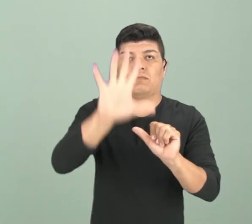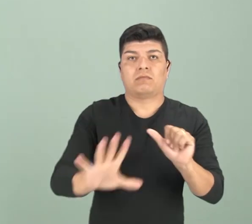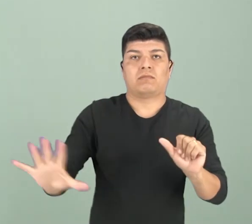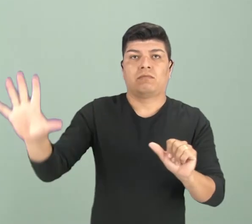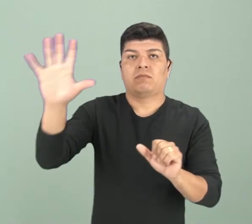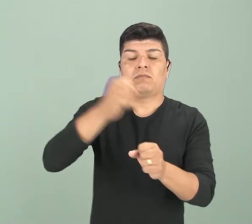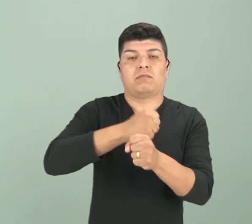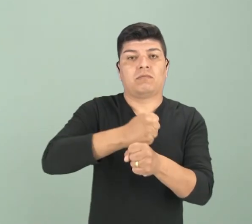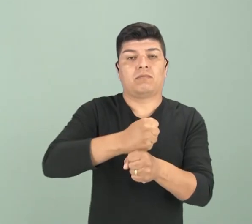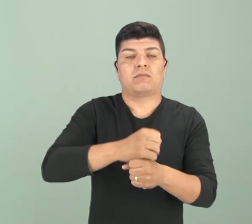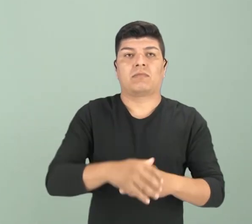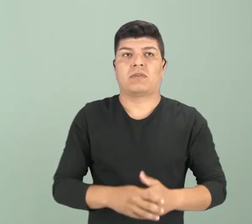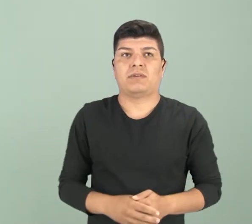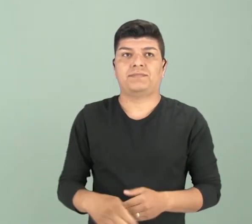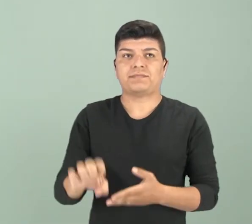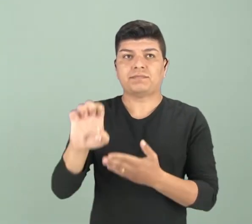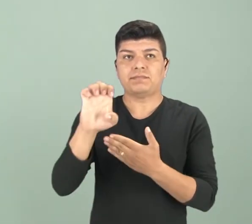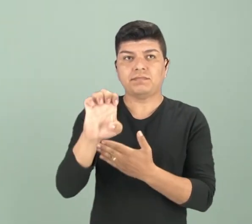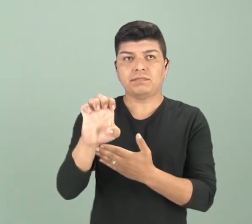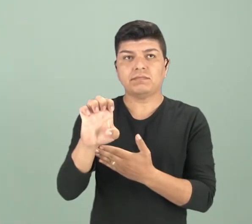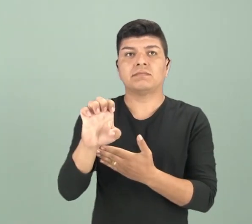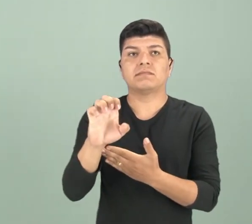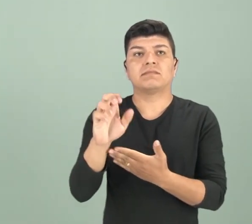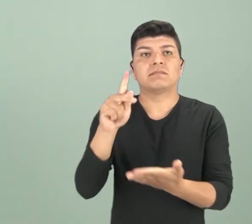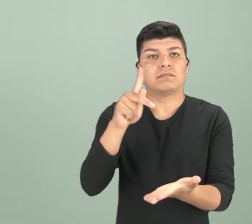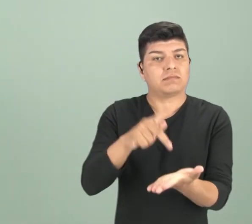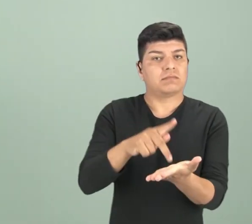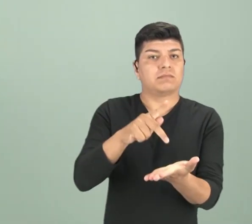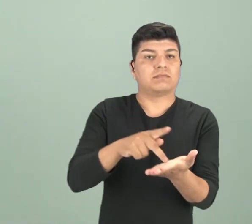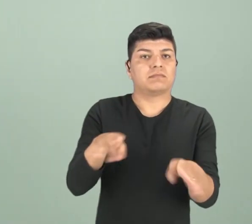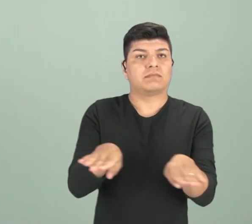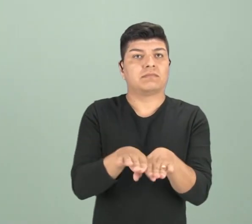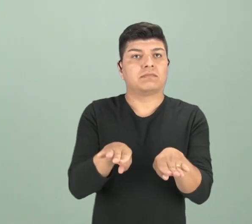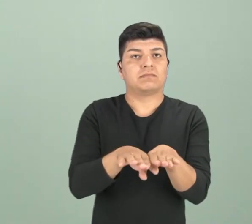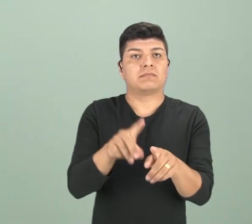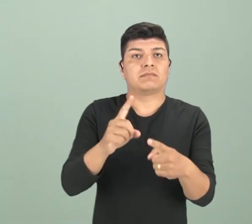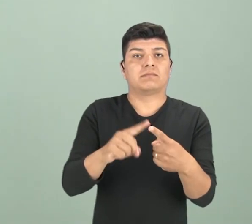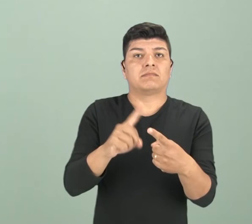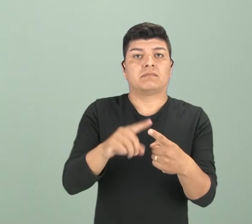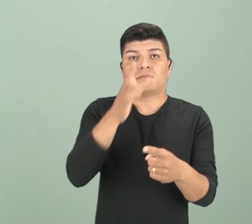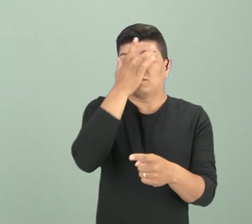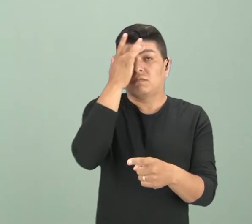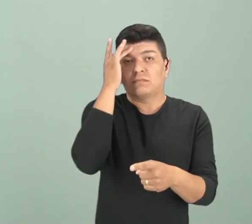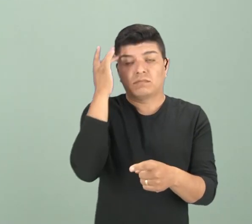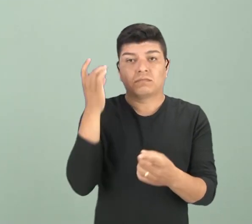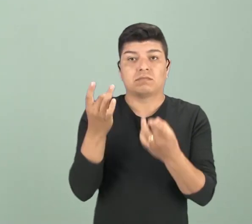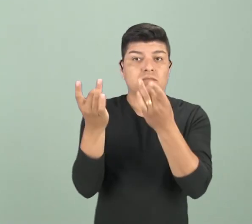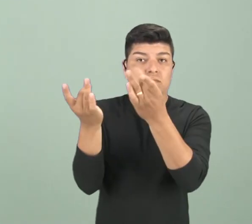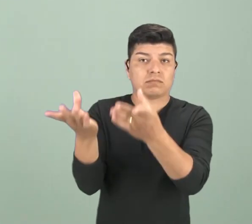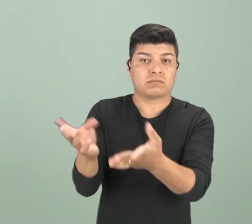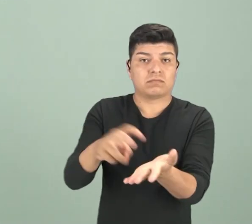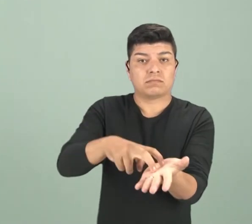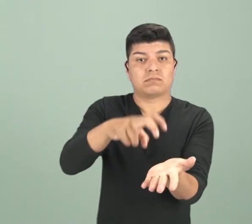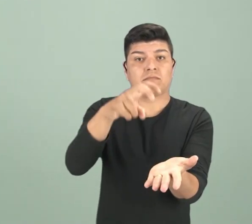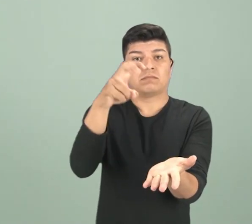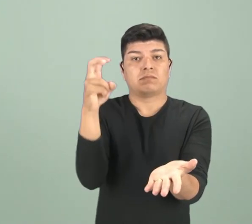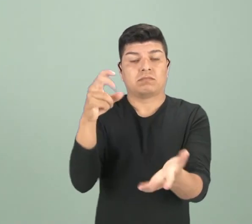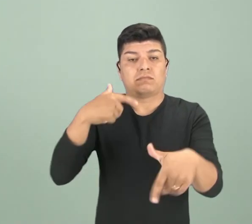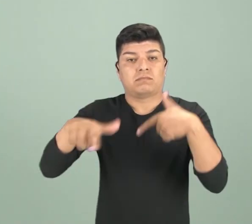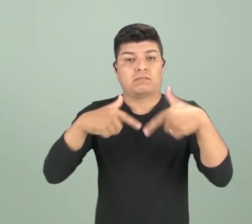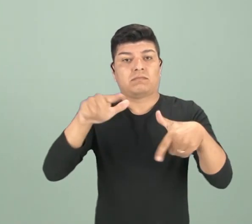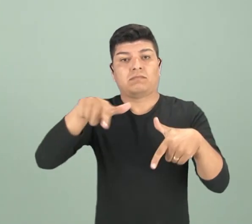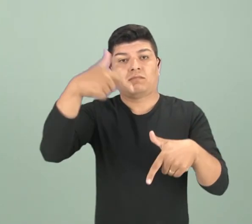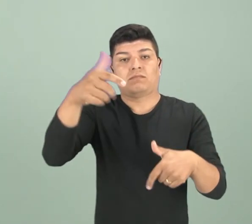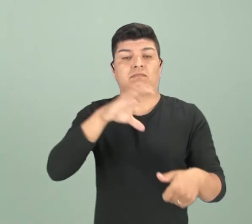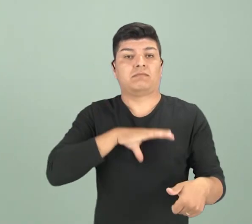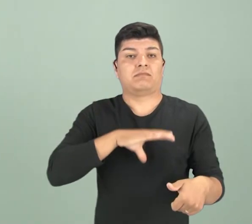variação climática das estações do ano. E a letra E também é verdadeira, porque quando indivíduos deixam seu domicílio pela manhã